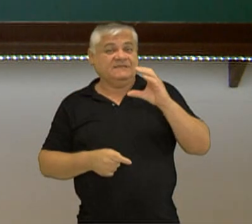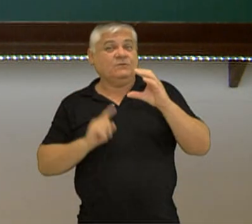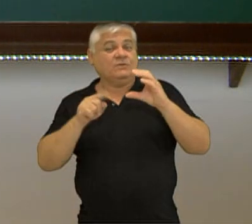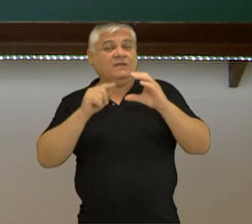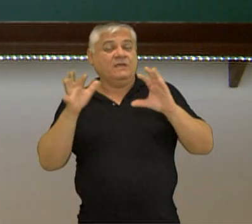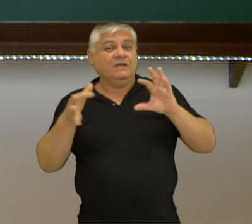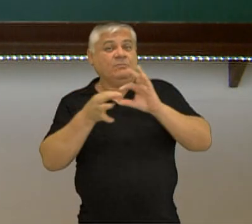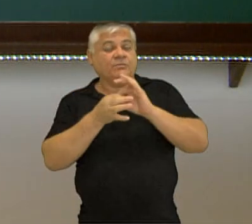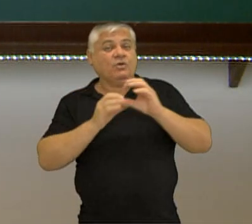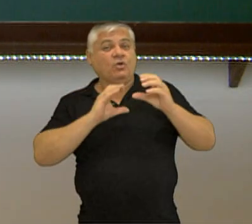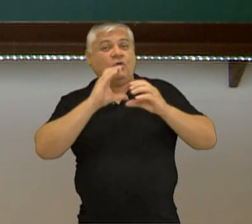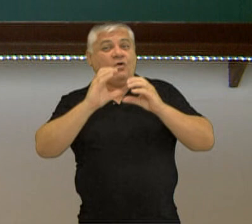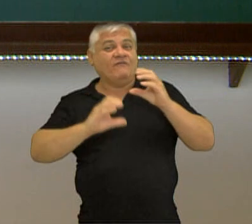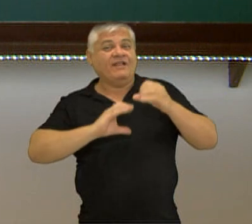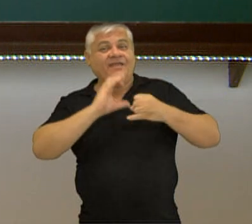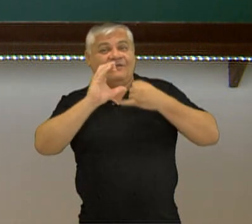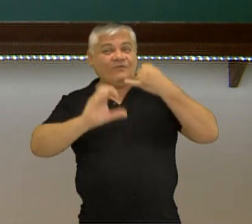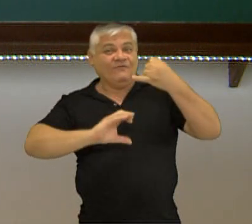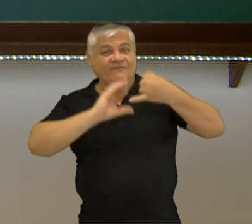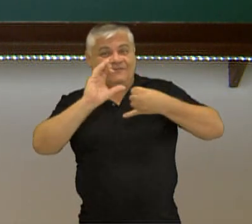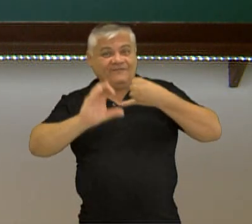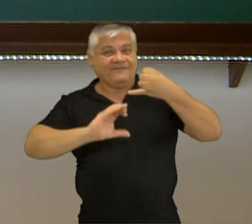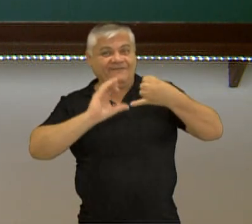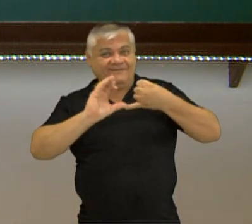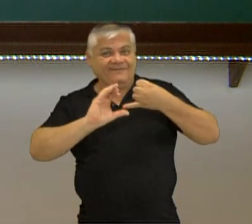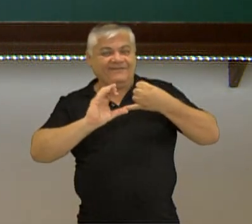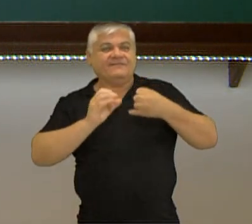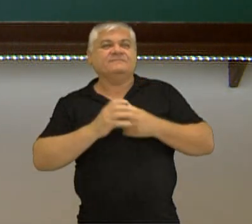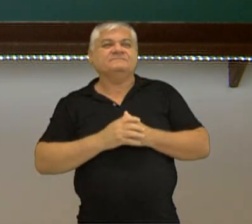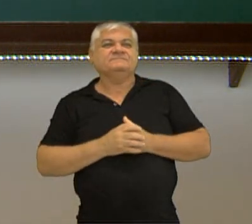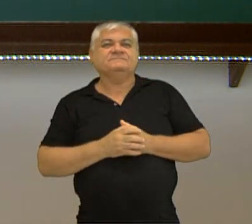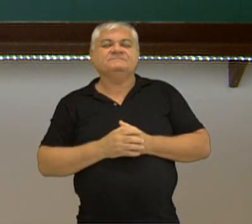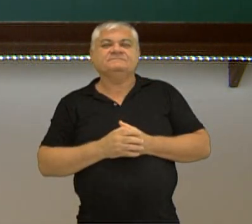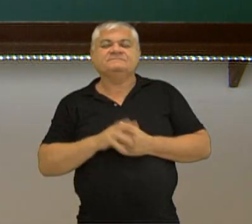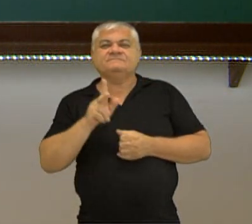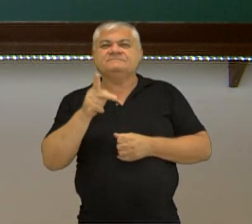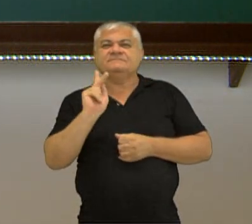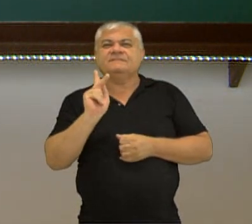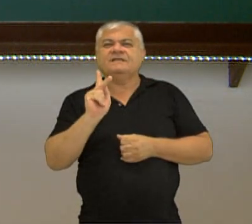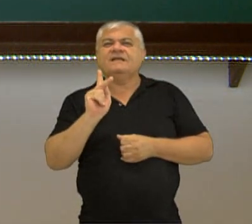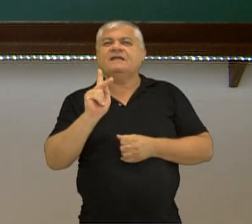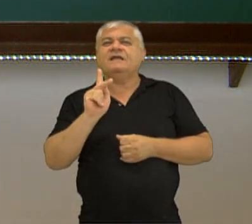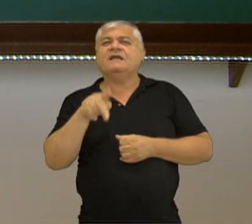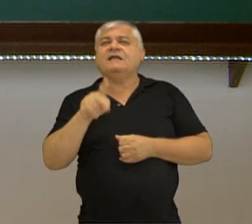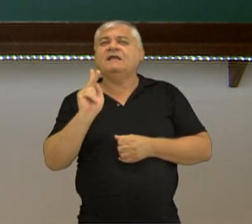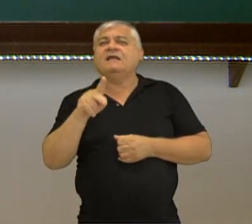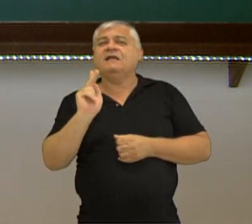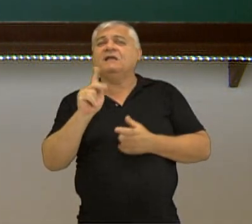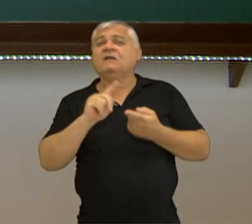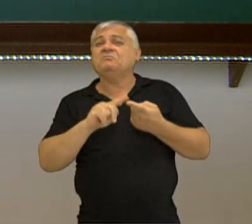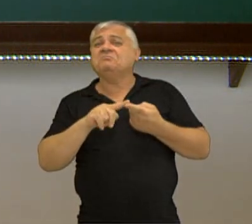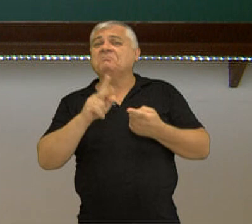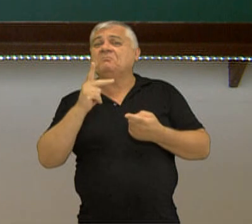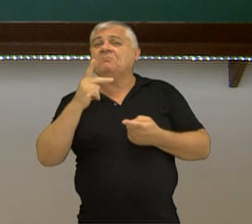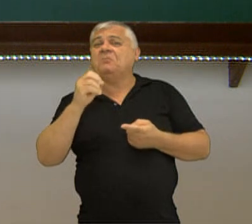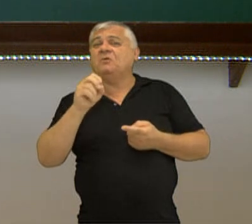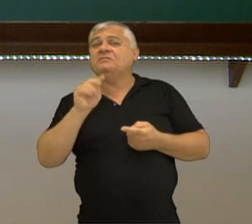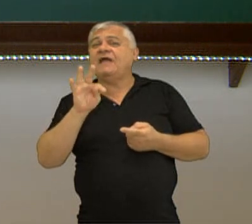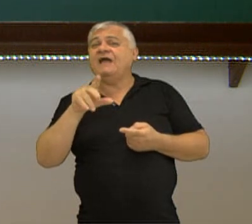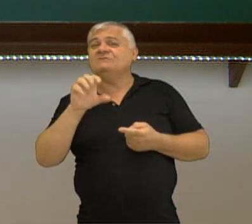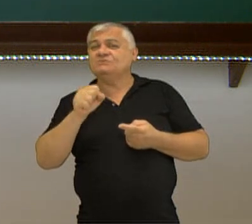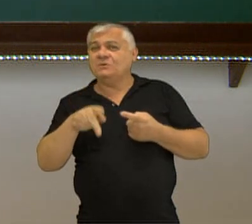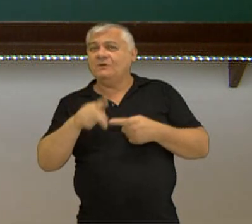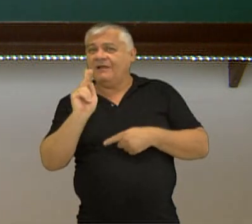ligação covalente, partilha de elétrons de novo. Olha aqui, ó, símbolo letra K, símbolo do elemento potássio, também está lá no